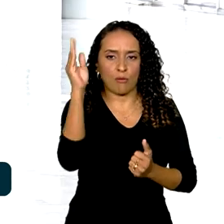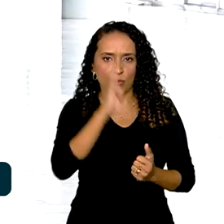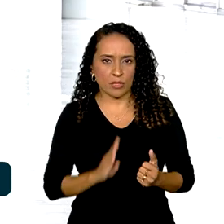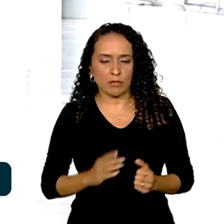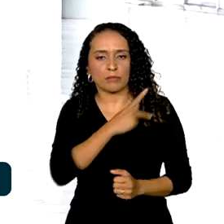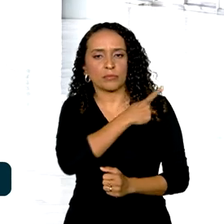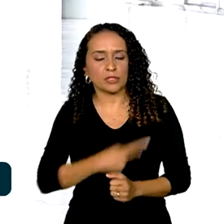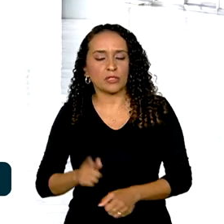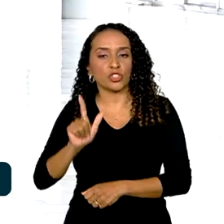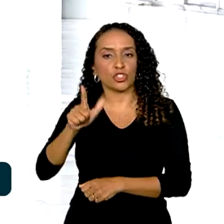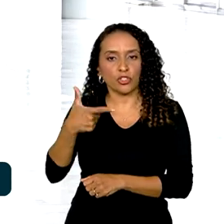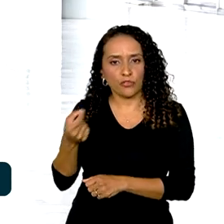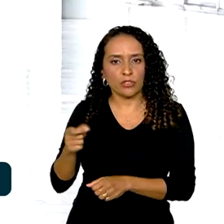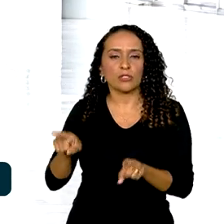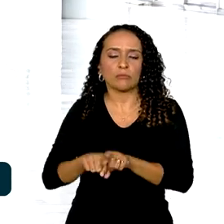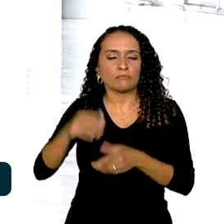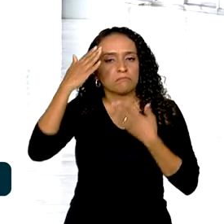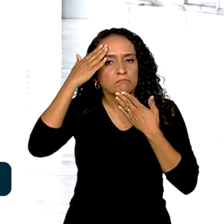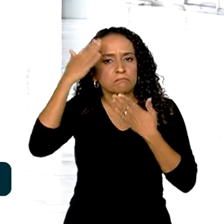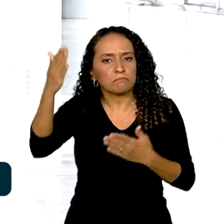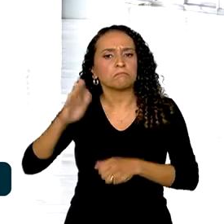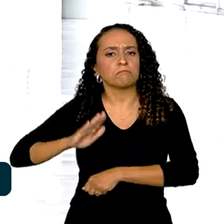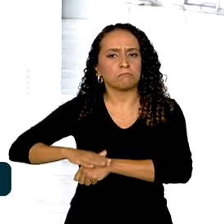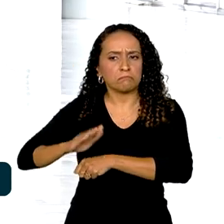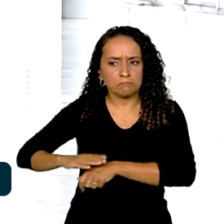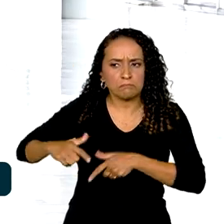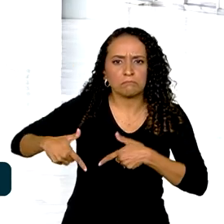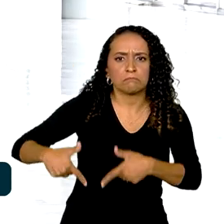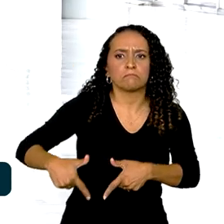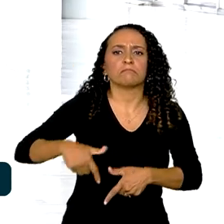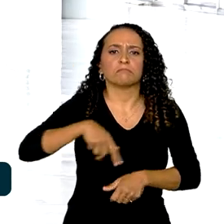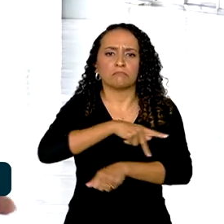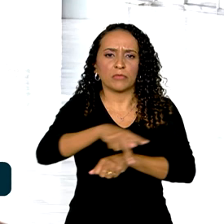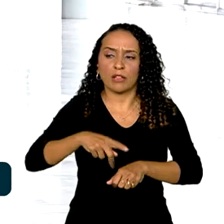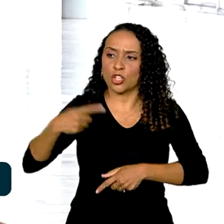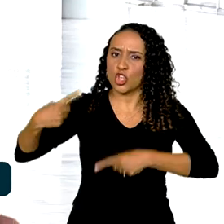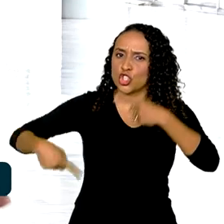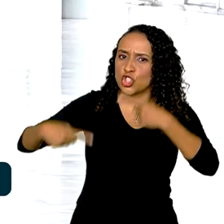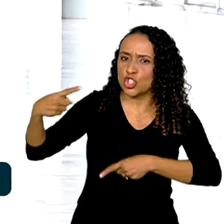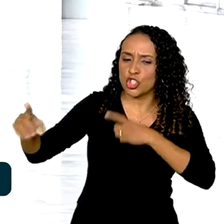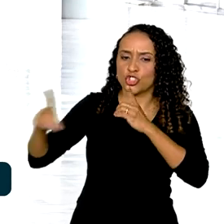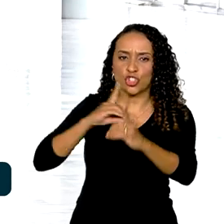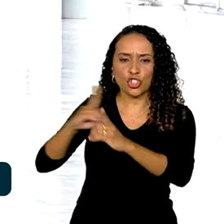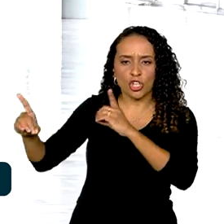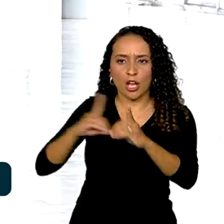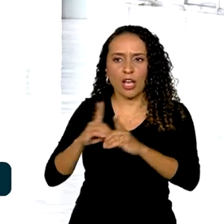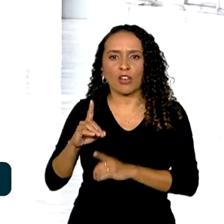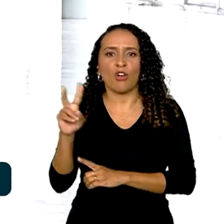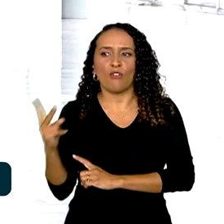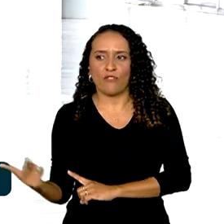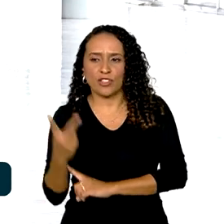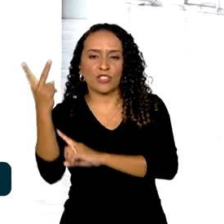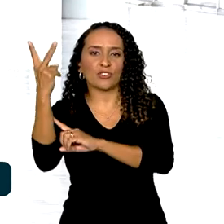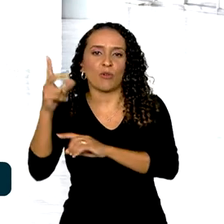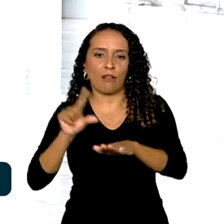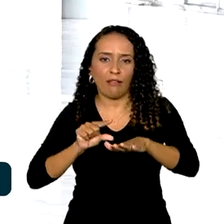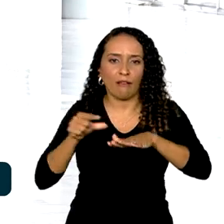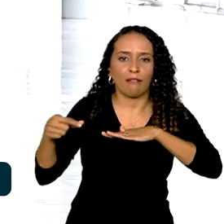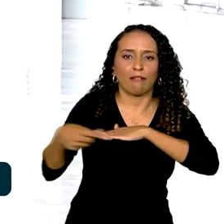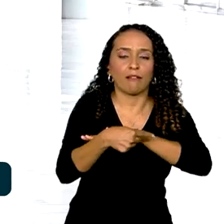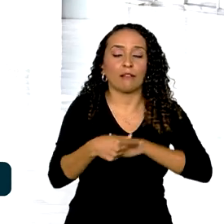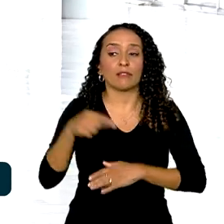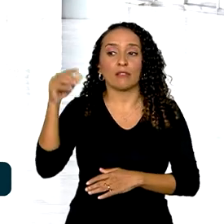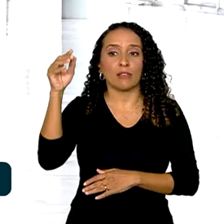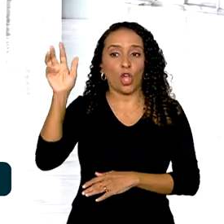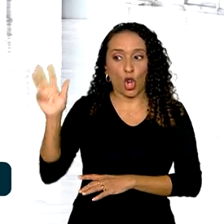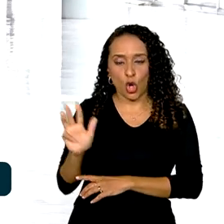do G20 e agradeceu a atuação do país pelo diálogo entre Venezuela e Guiana. E o presidente Lula voltou a